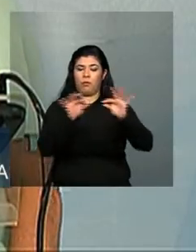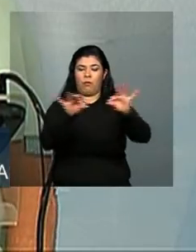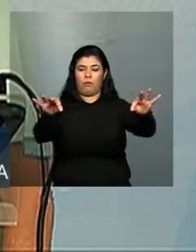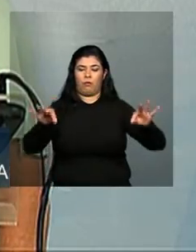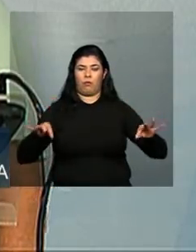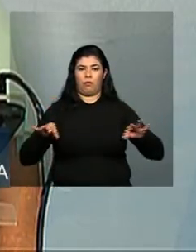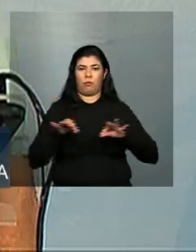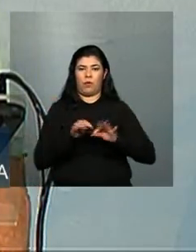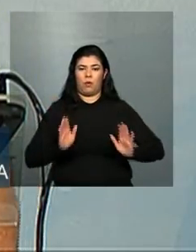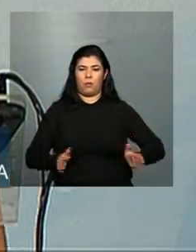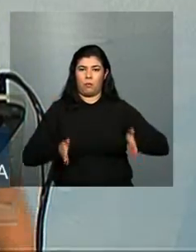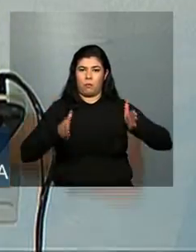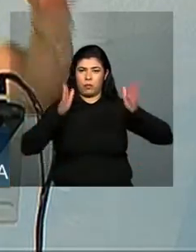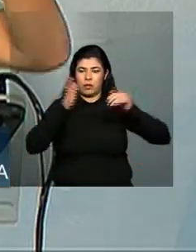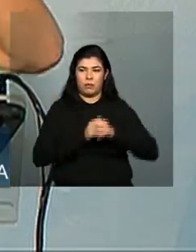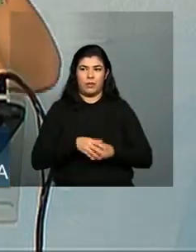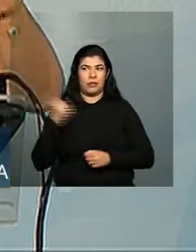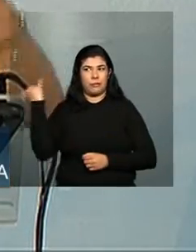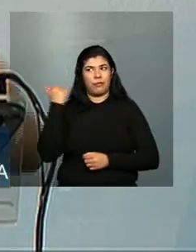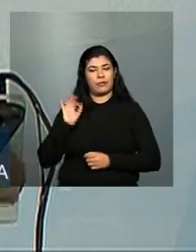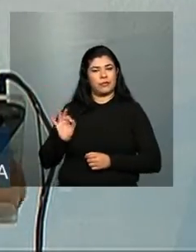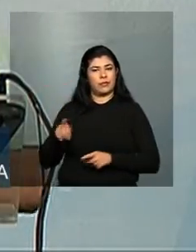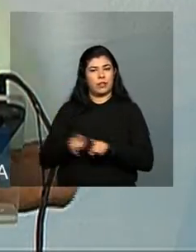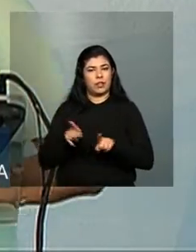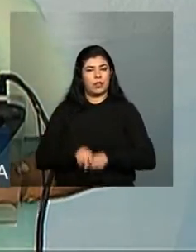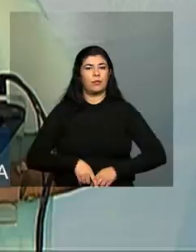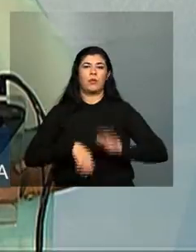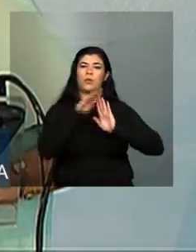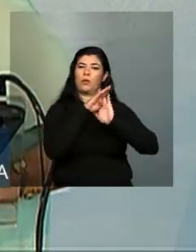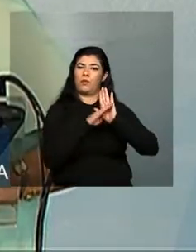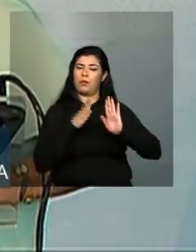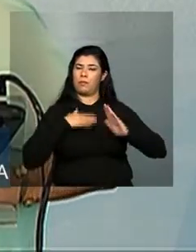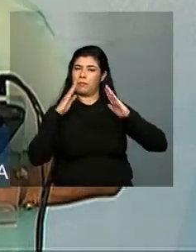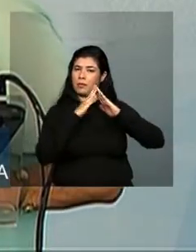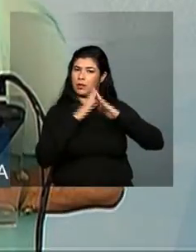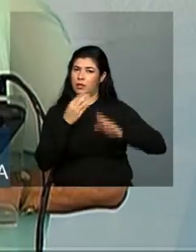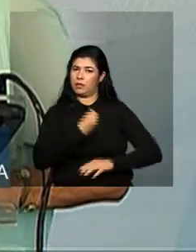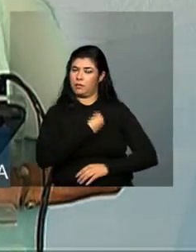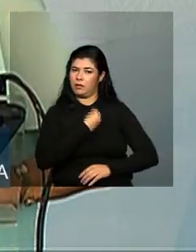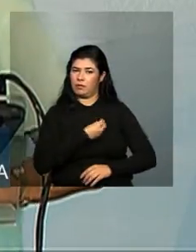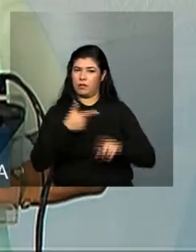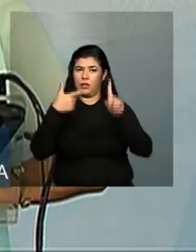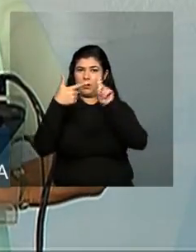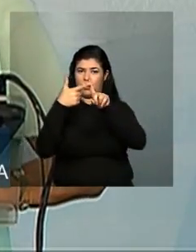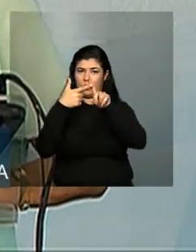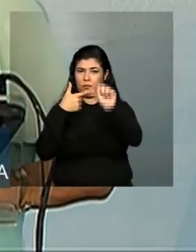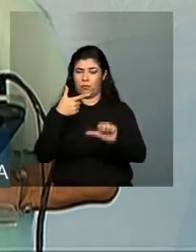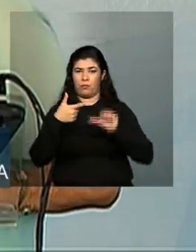está aqui a Miriam me soprando. E do Minha Casa Minha Vida 2 para o Minha Casa Minha Vida